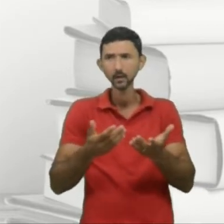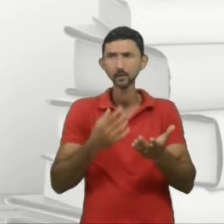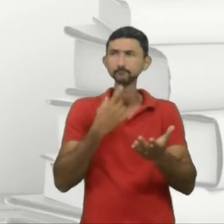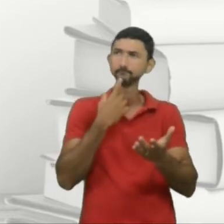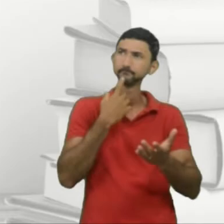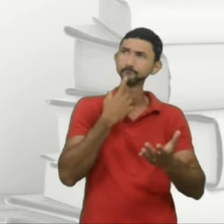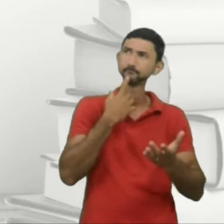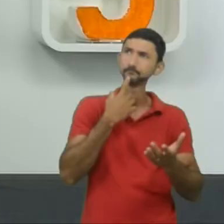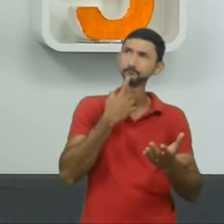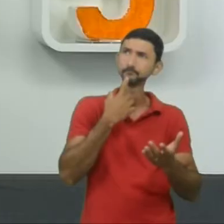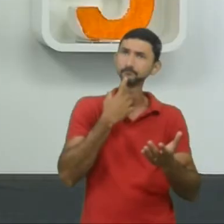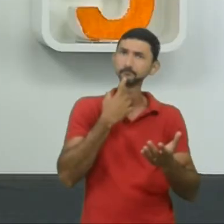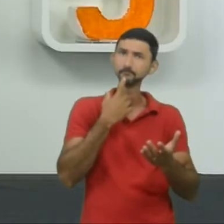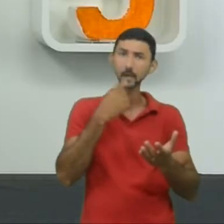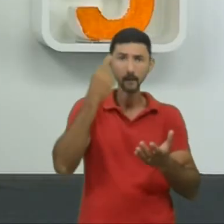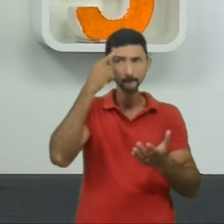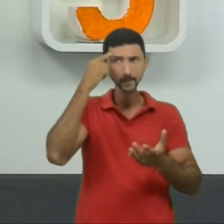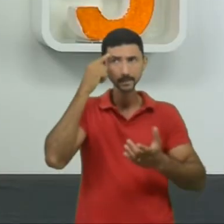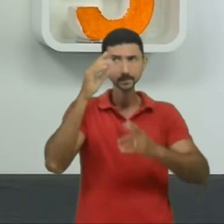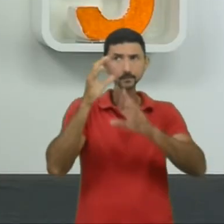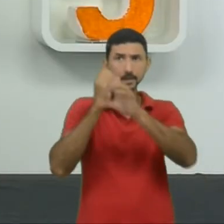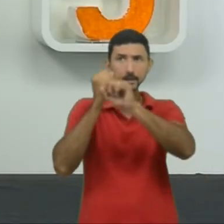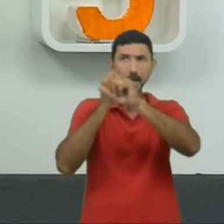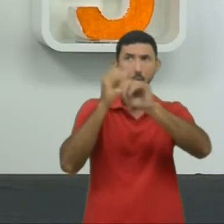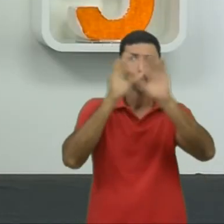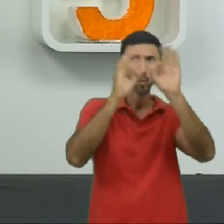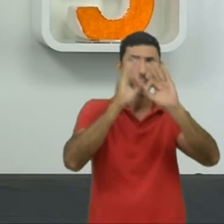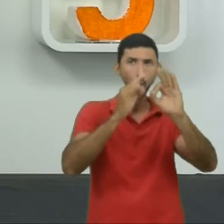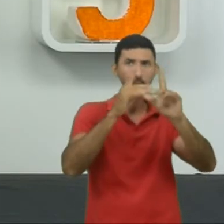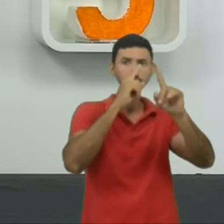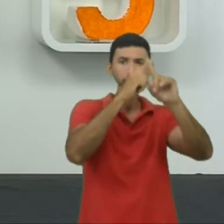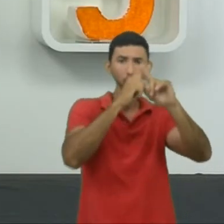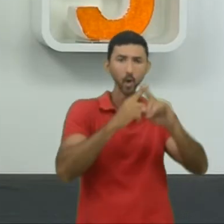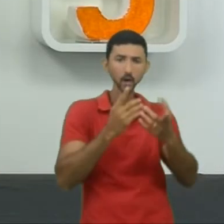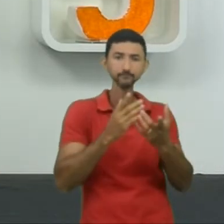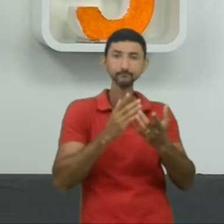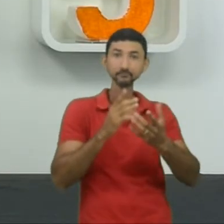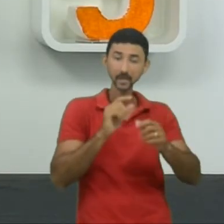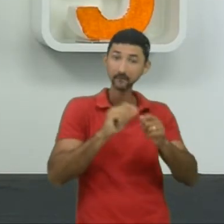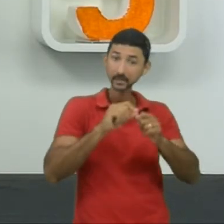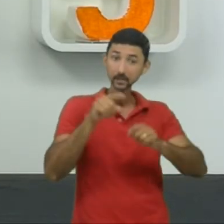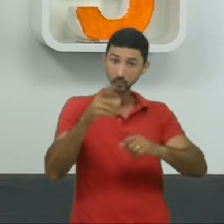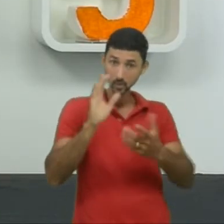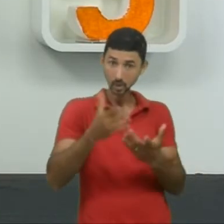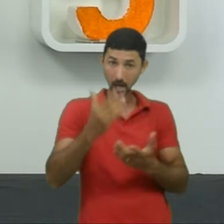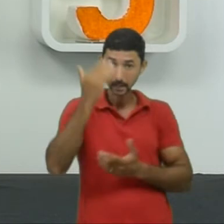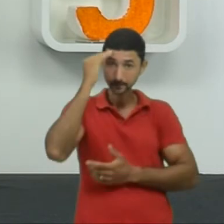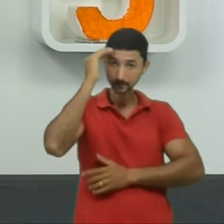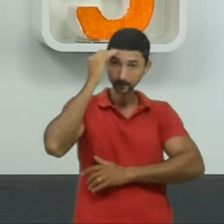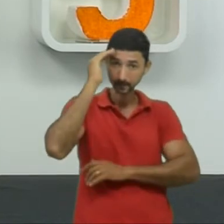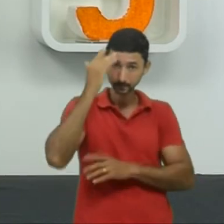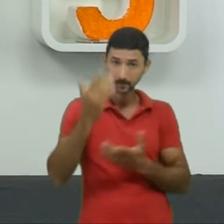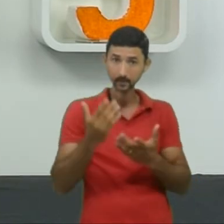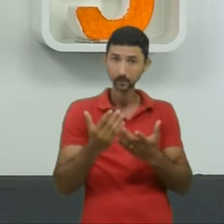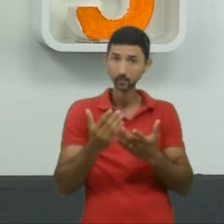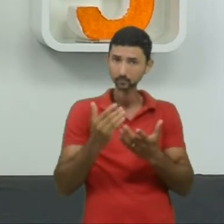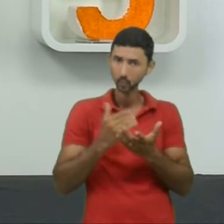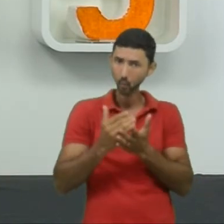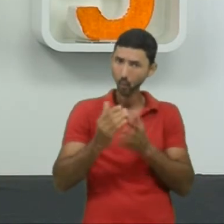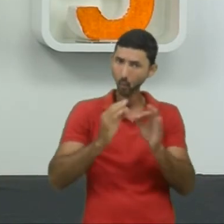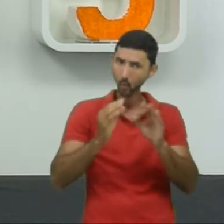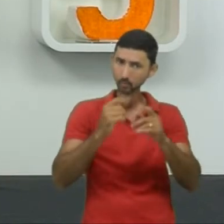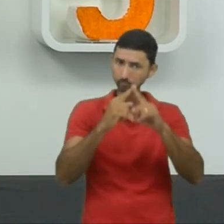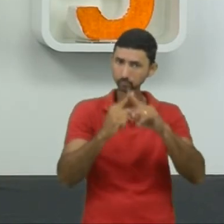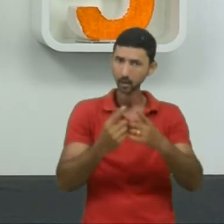está pegando os valores aí e fazendo a multiplicação. Se você estiver fazendo isso, ótimo. Você já entendeu o princípio fundamental